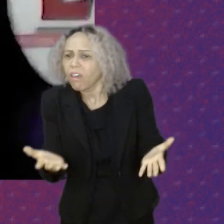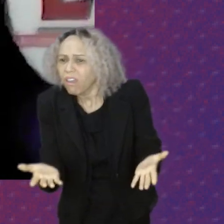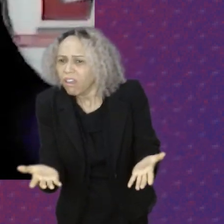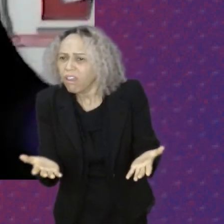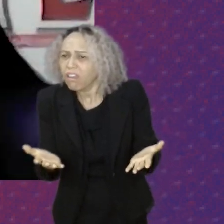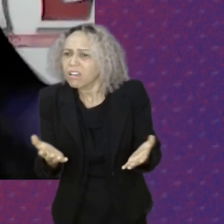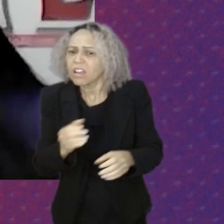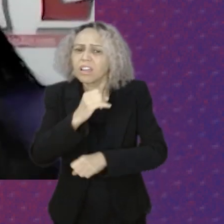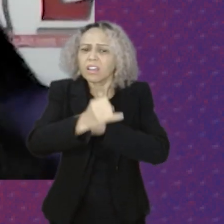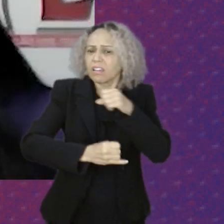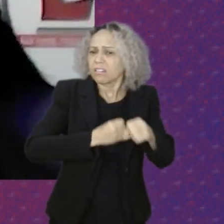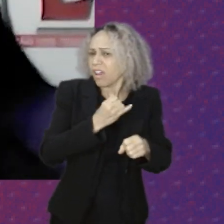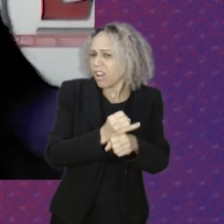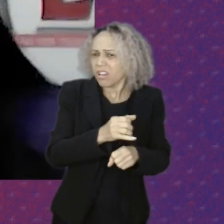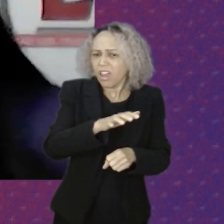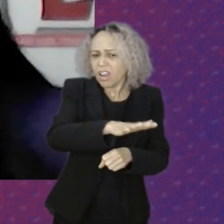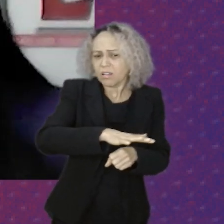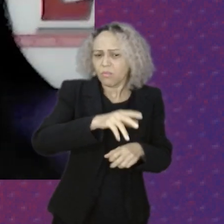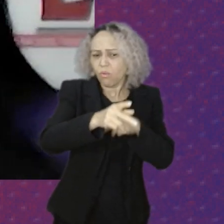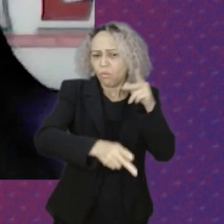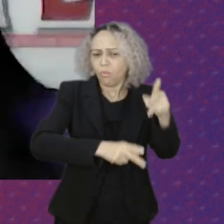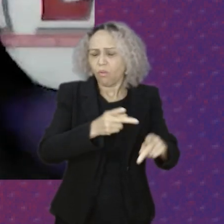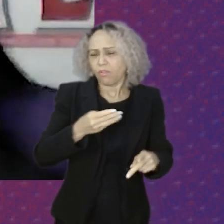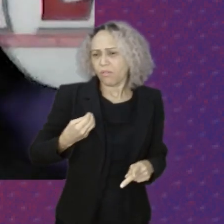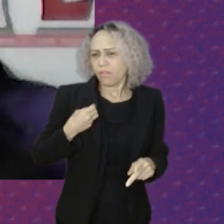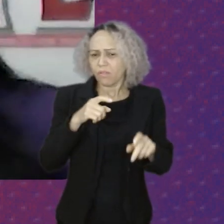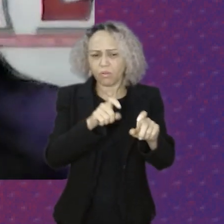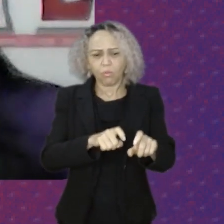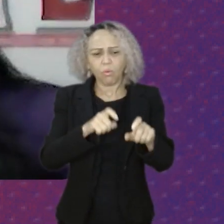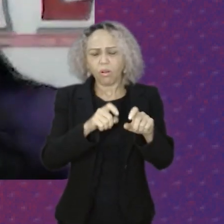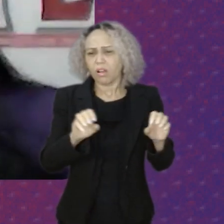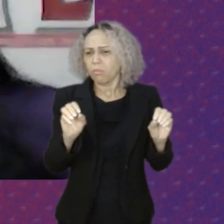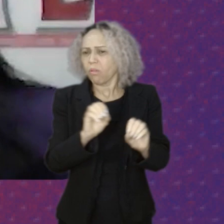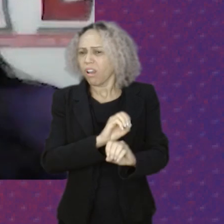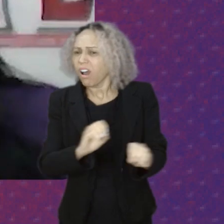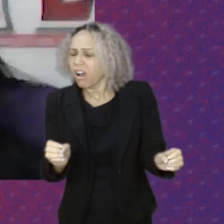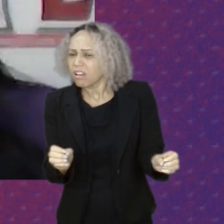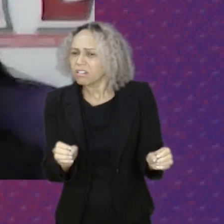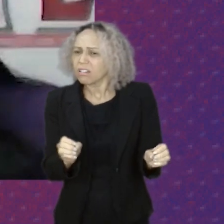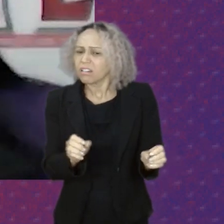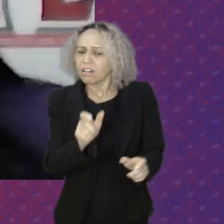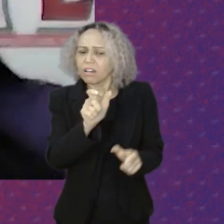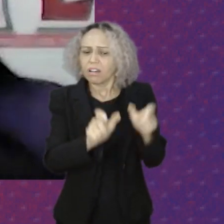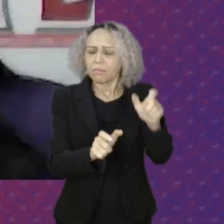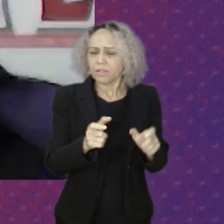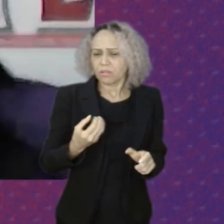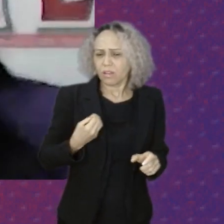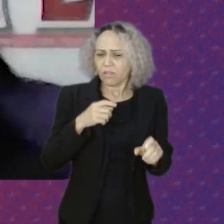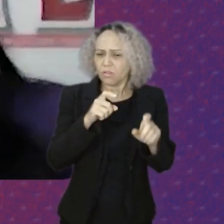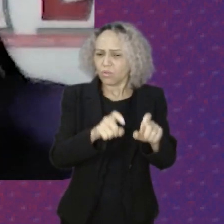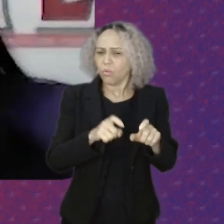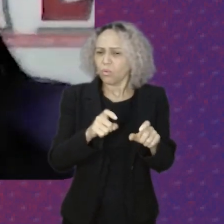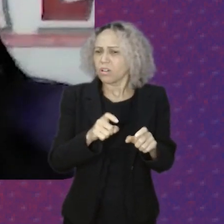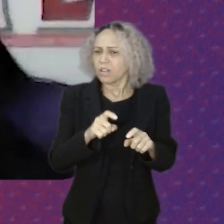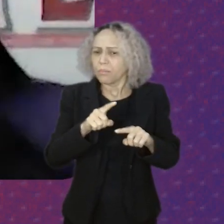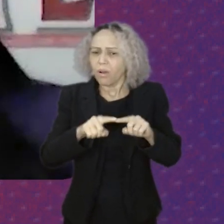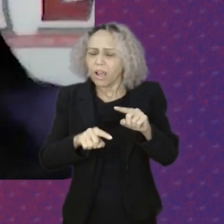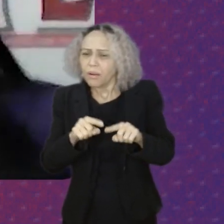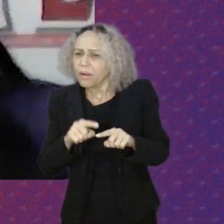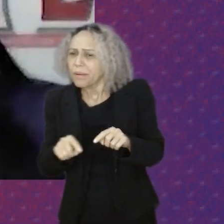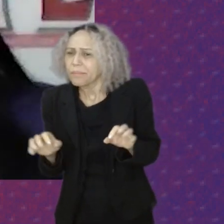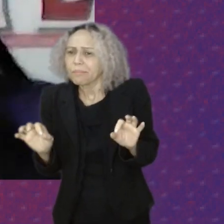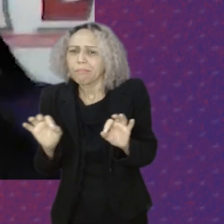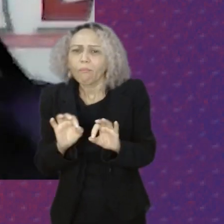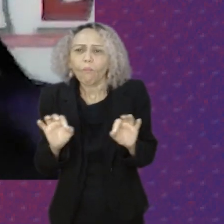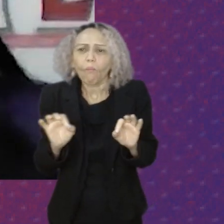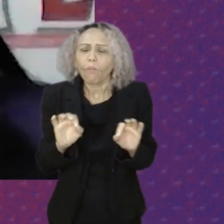do campo, não cabe porque os sujeitos do campo também não têm equipamentos adequados, não cabe porque